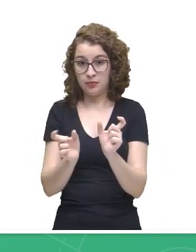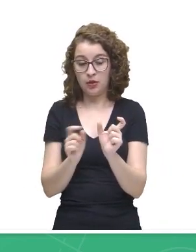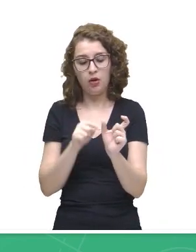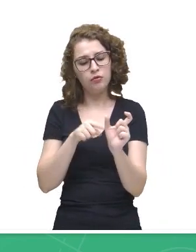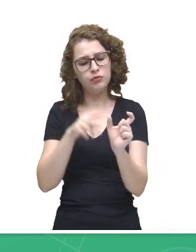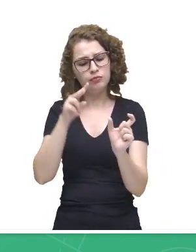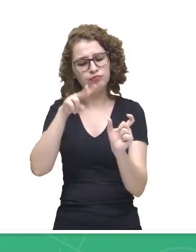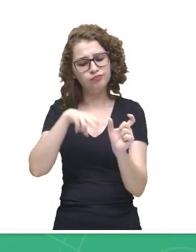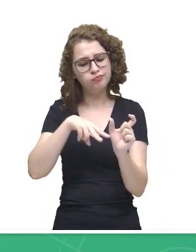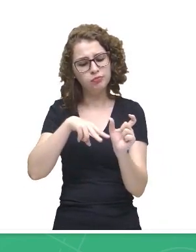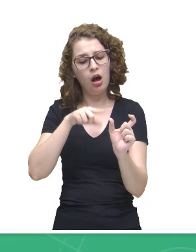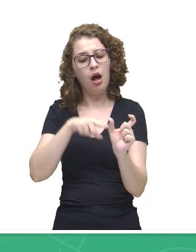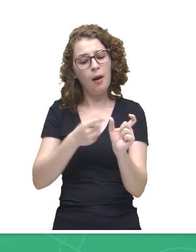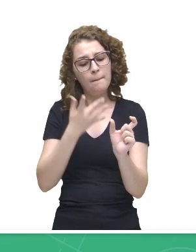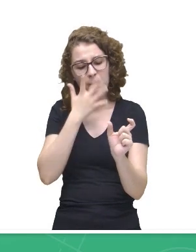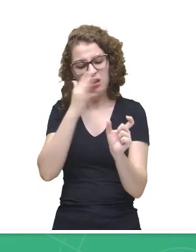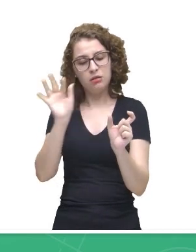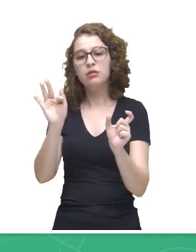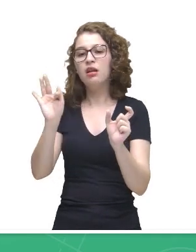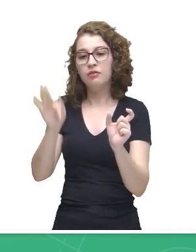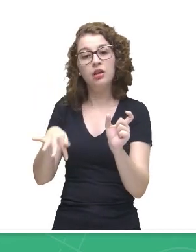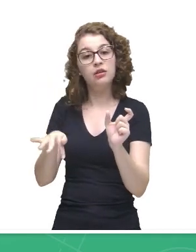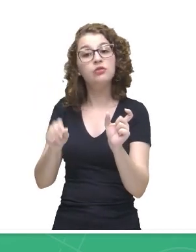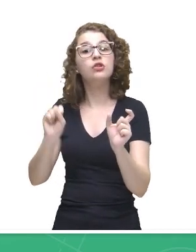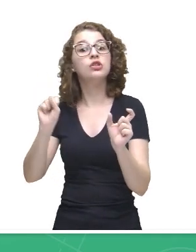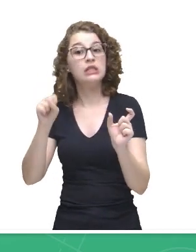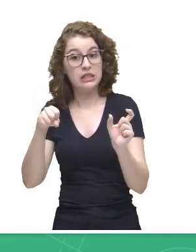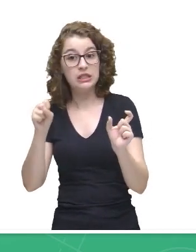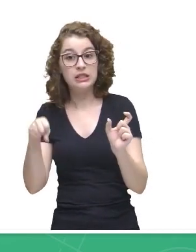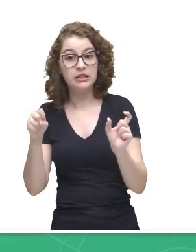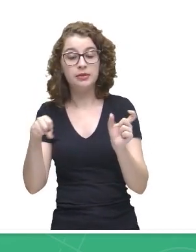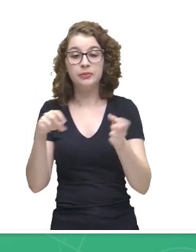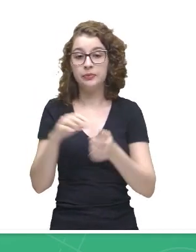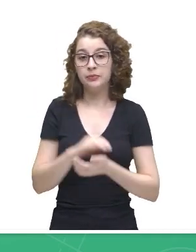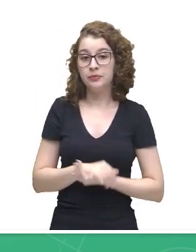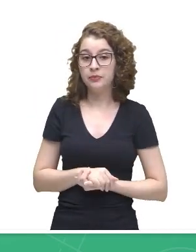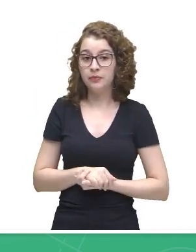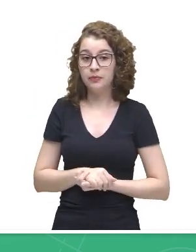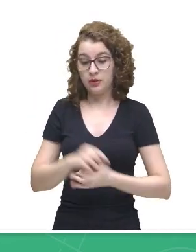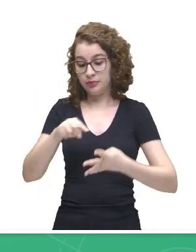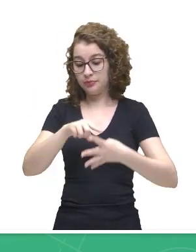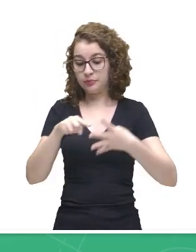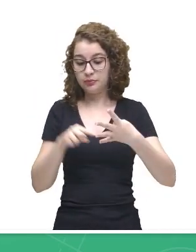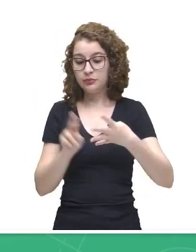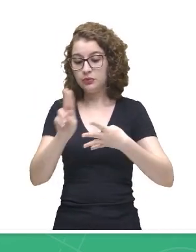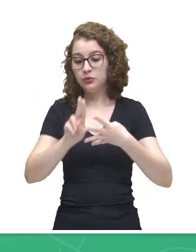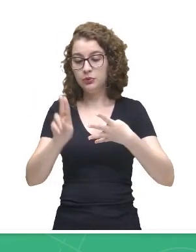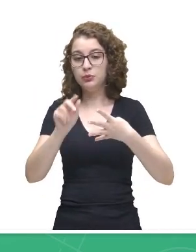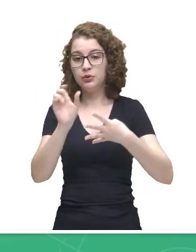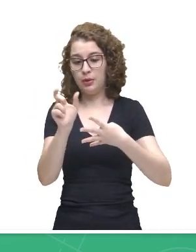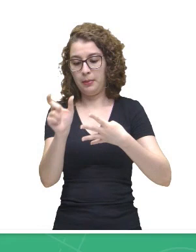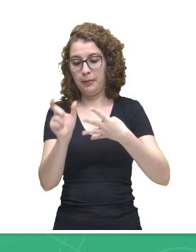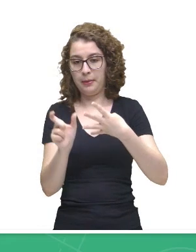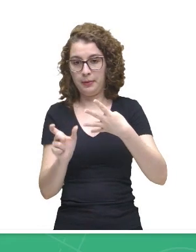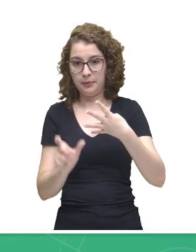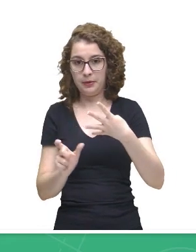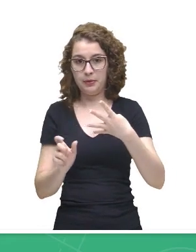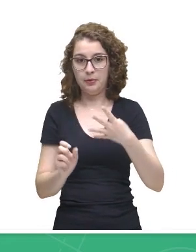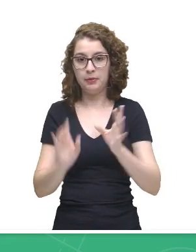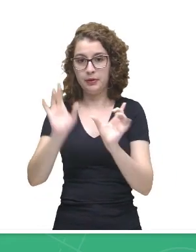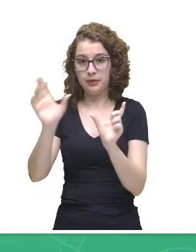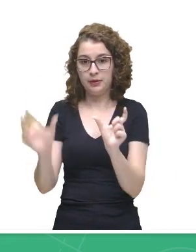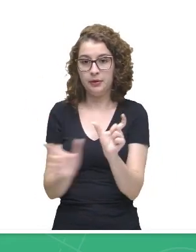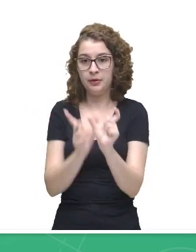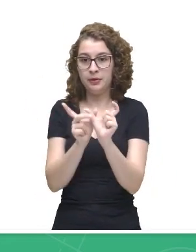concluir algo, so, therefore, consequently, then. Vou usar essas conjunções nas minhas orações,